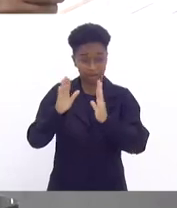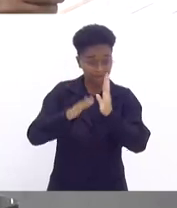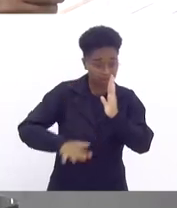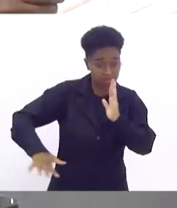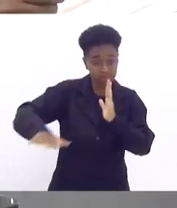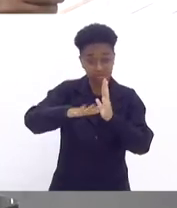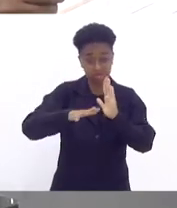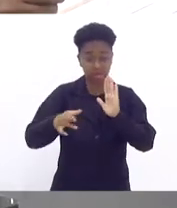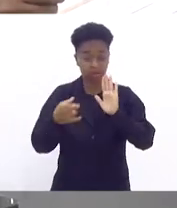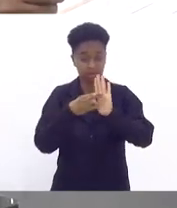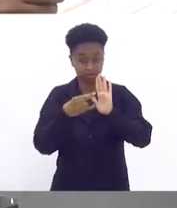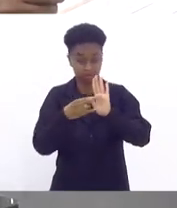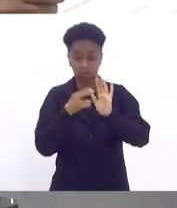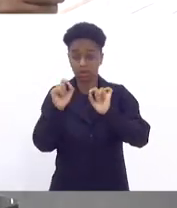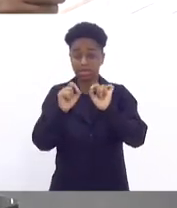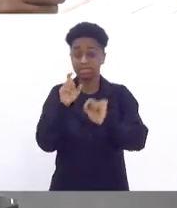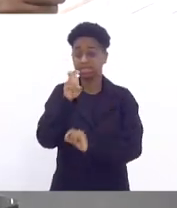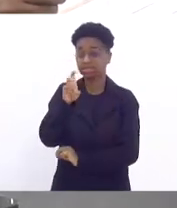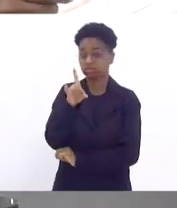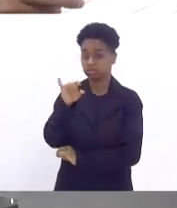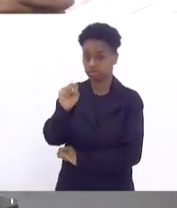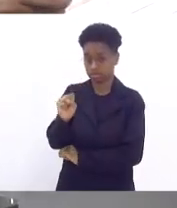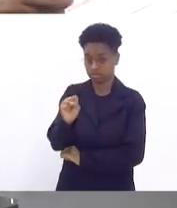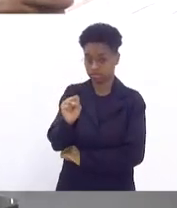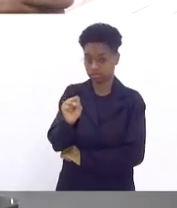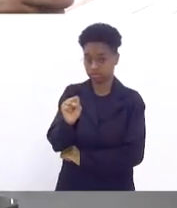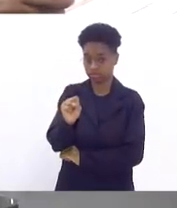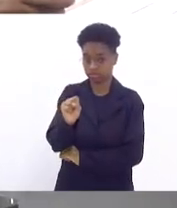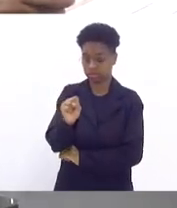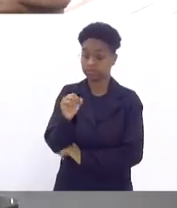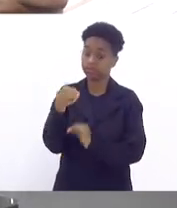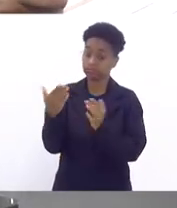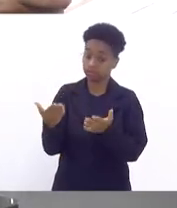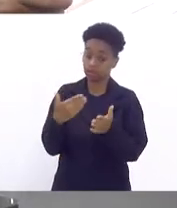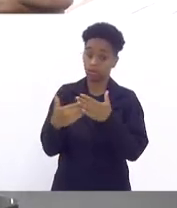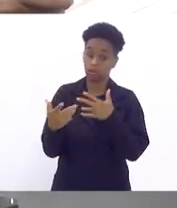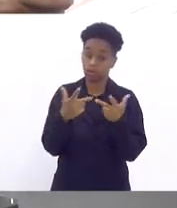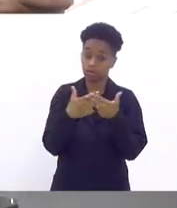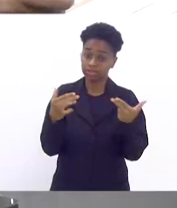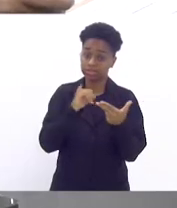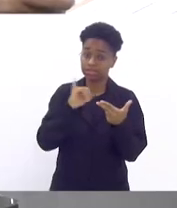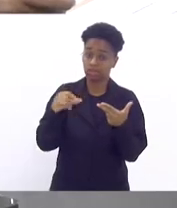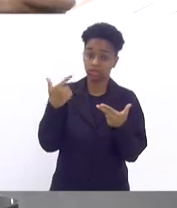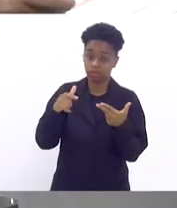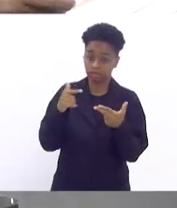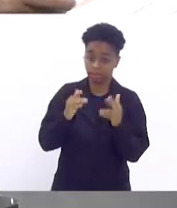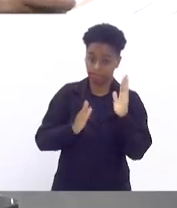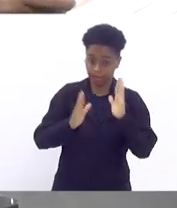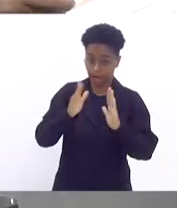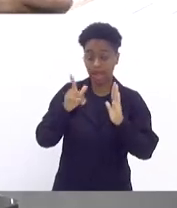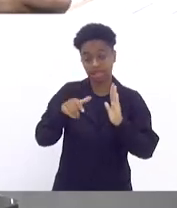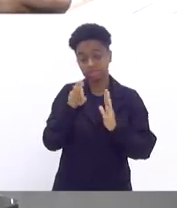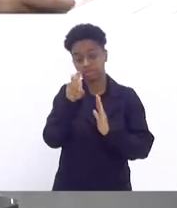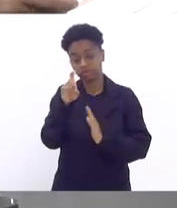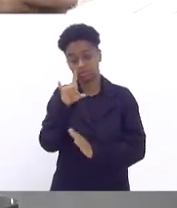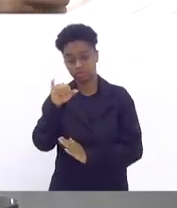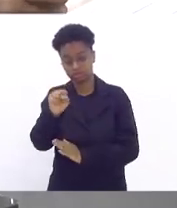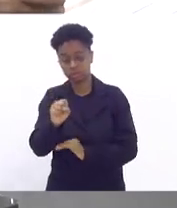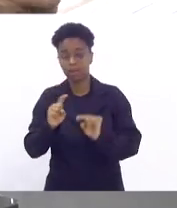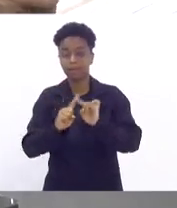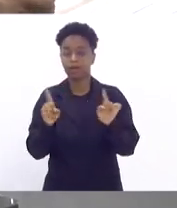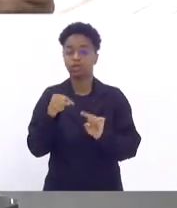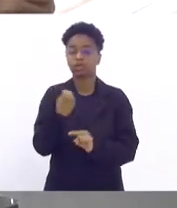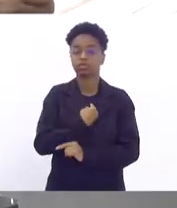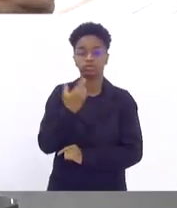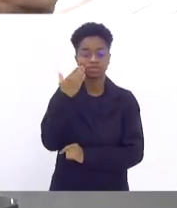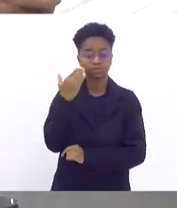regimento interno da casa é de cinco dias ou seja tudo aquilo que não há prazo é cinco dias mas a gente sabe eu